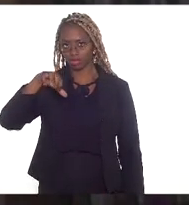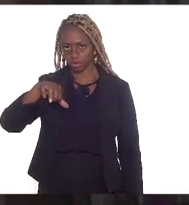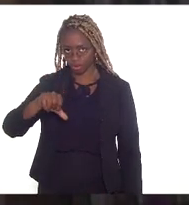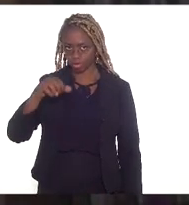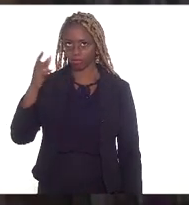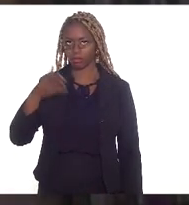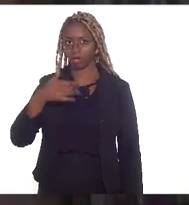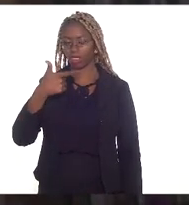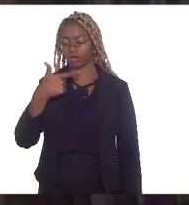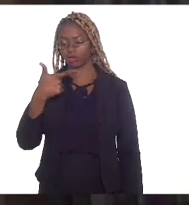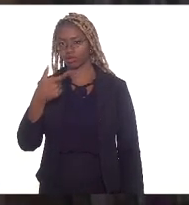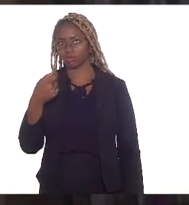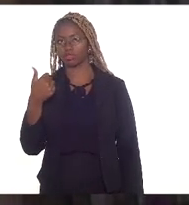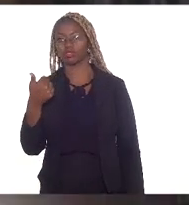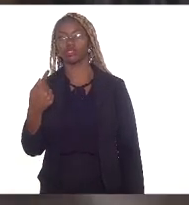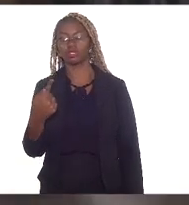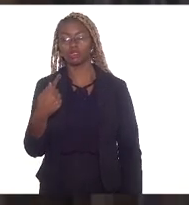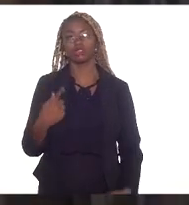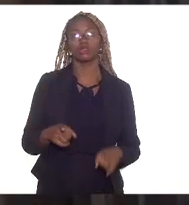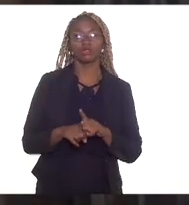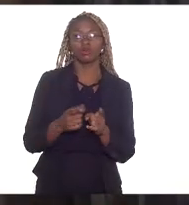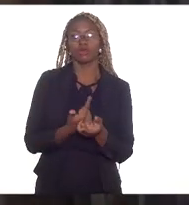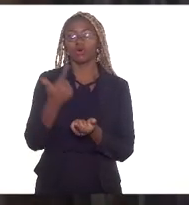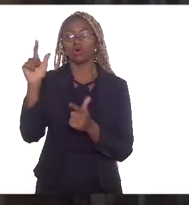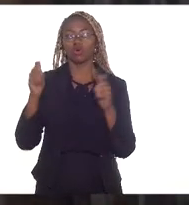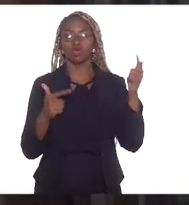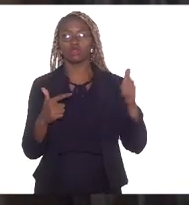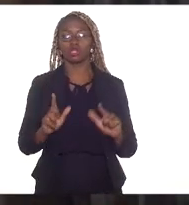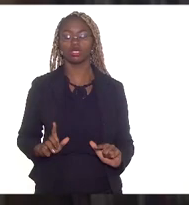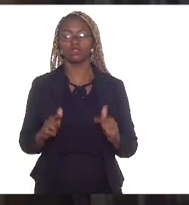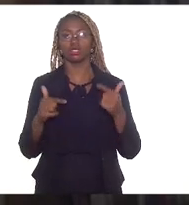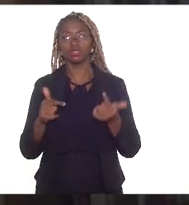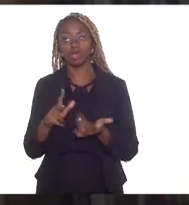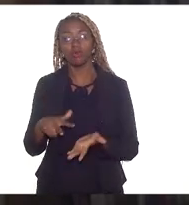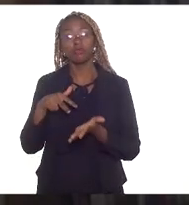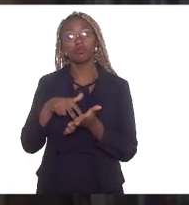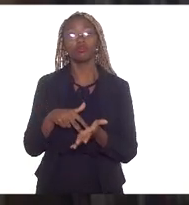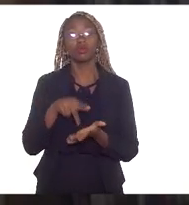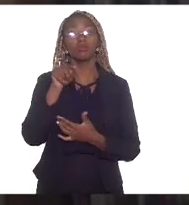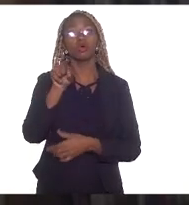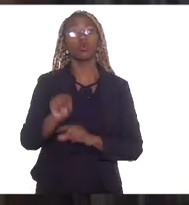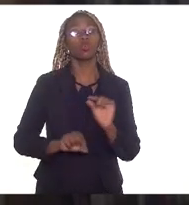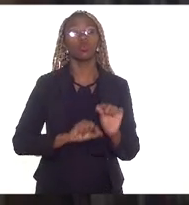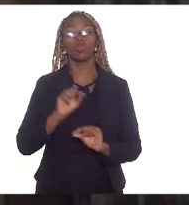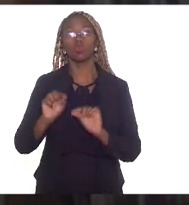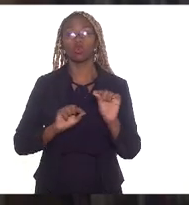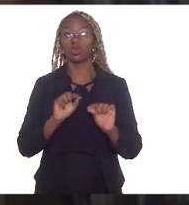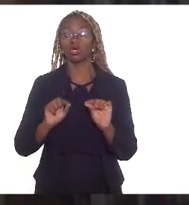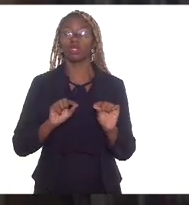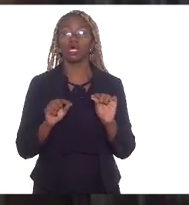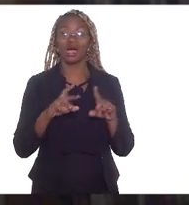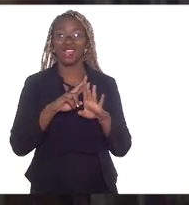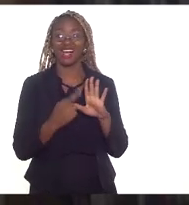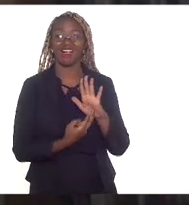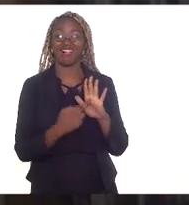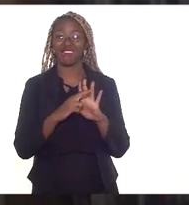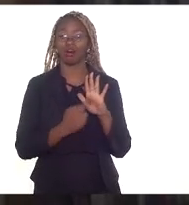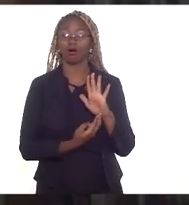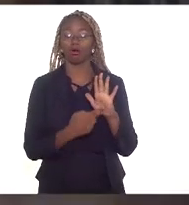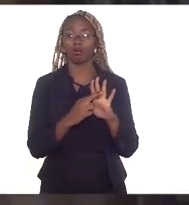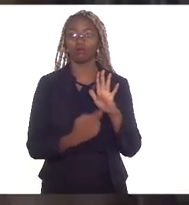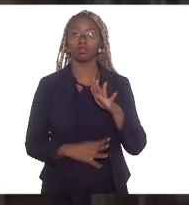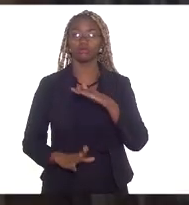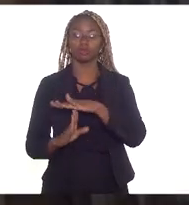159/2017, que, dentre outras medidas, estabelece a instituição de regras e mecanismos de limitação